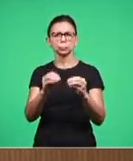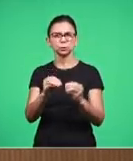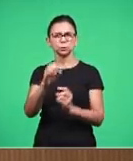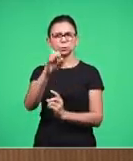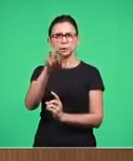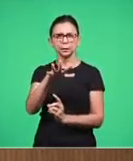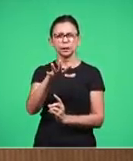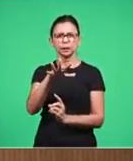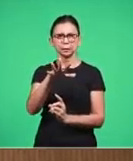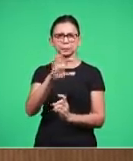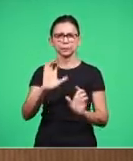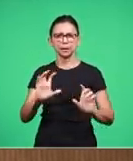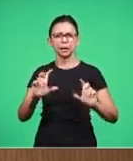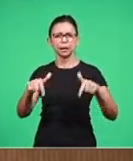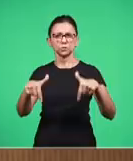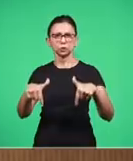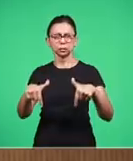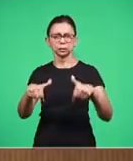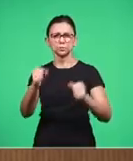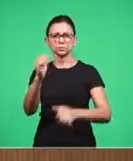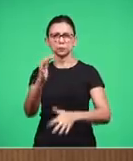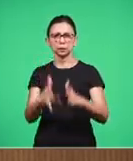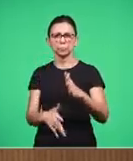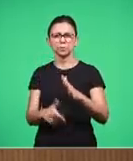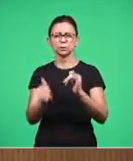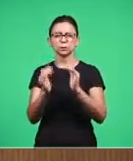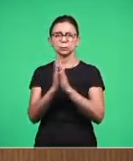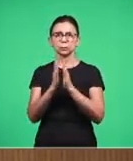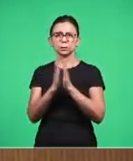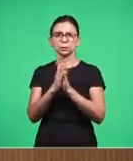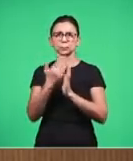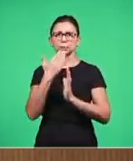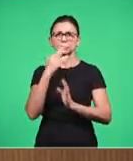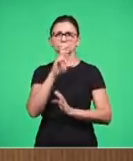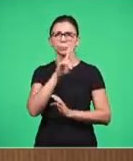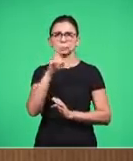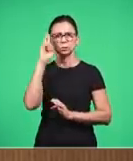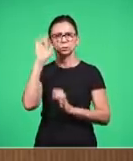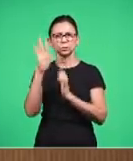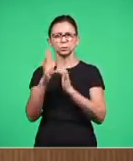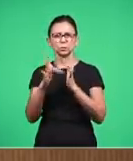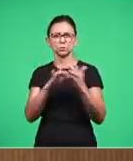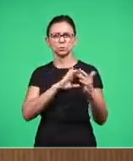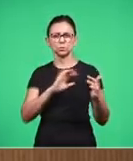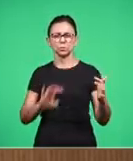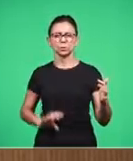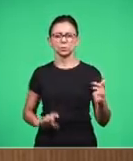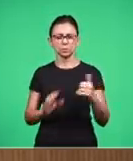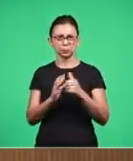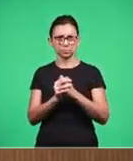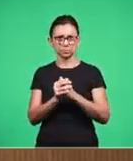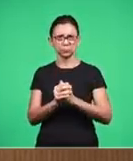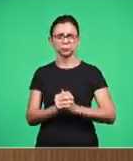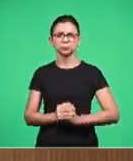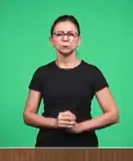poderosamente manifestada. Oramos e te pedimos em nome do Senhor Jesus Cristo. Amém.